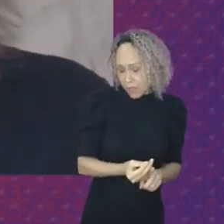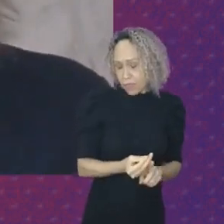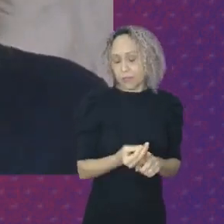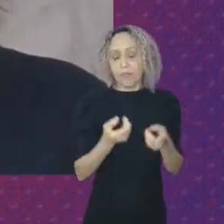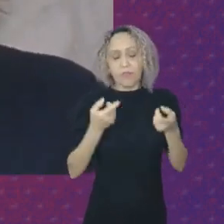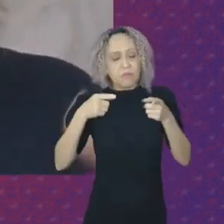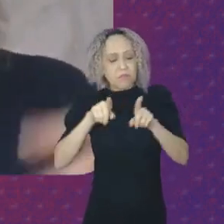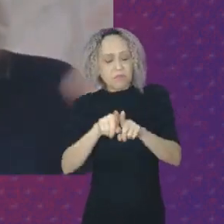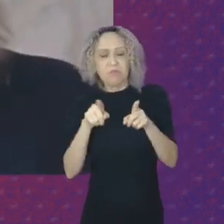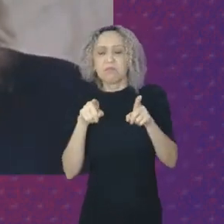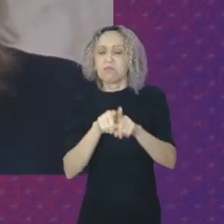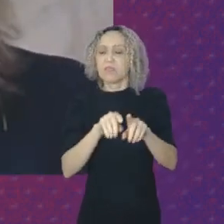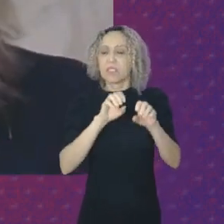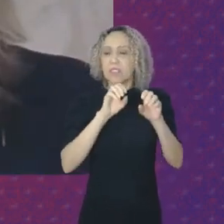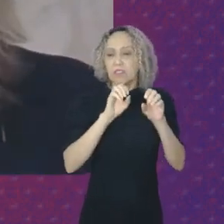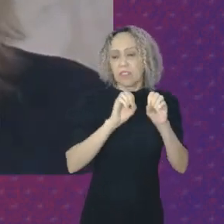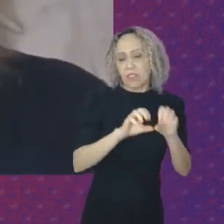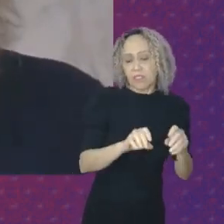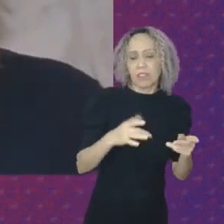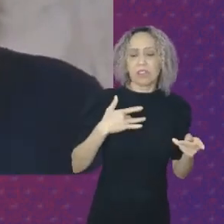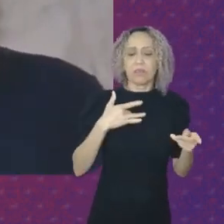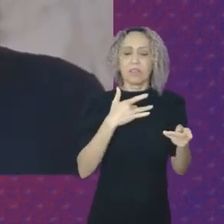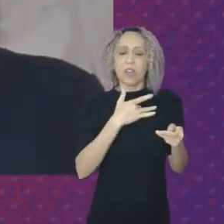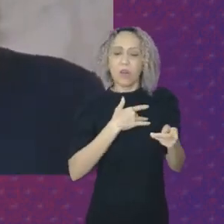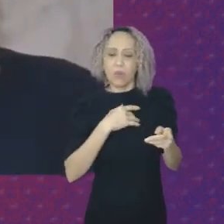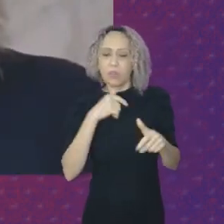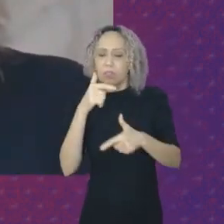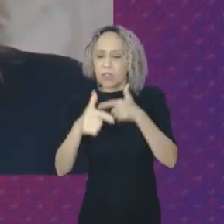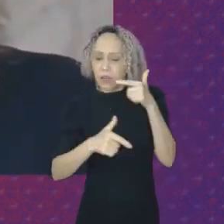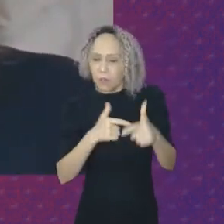do Trabalho, com o Ministério da Justiça,